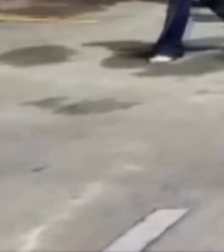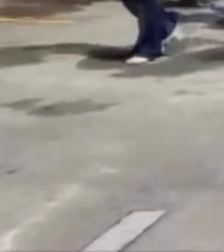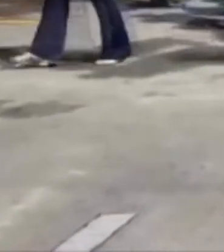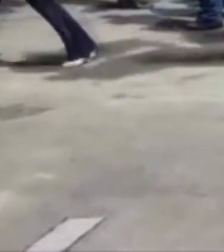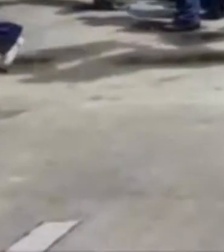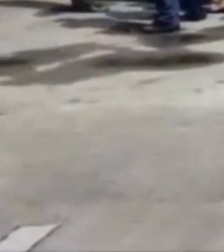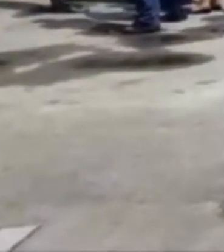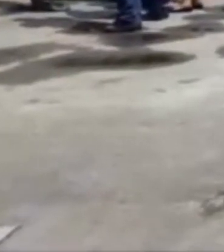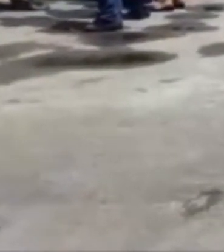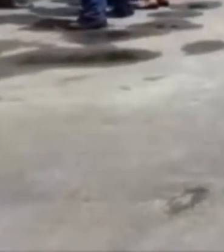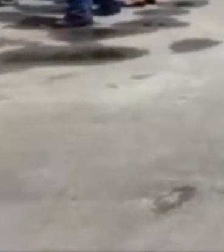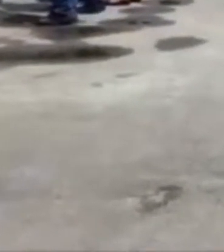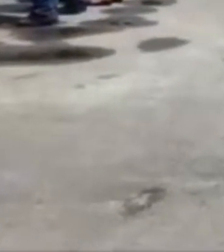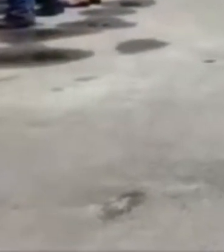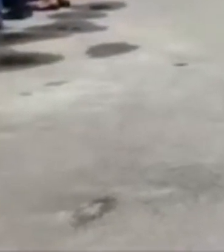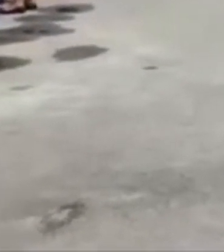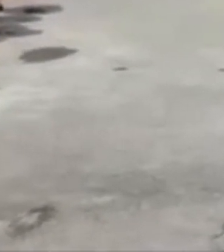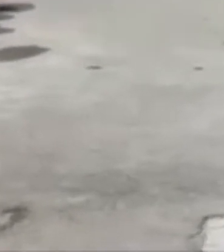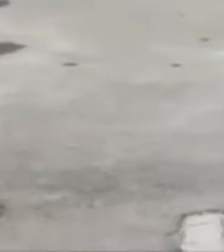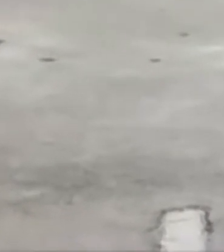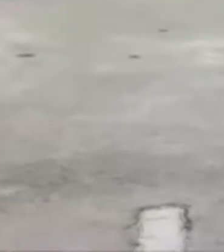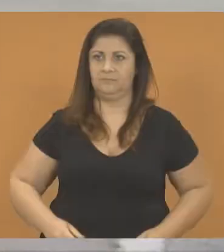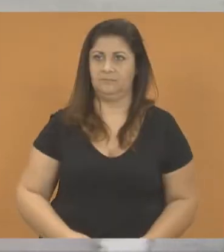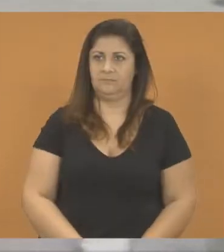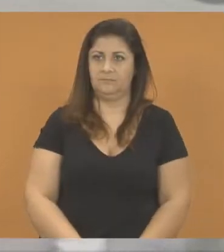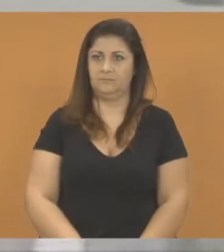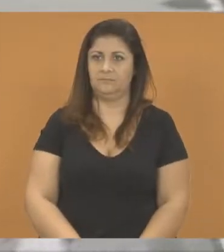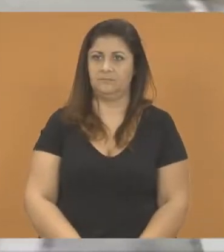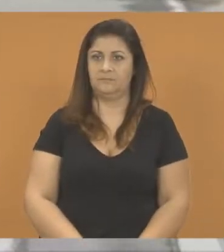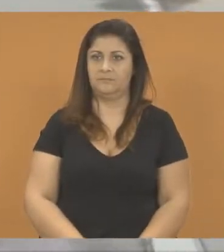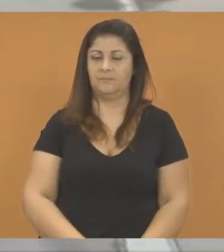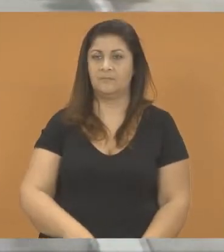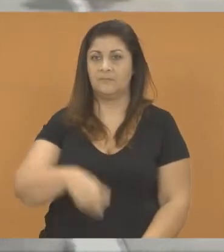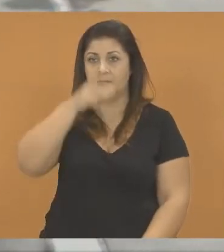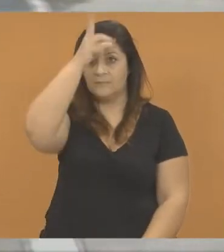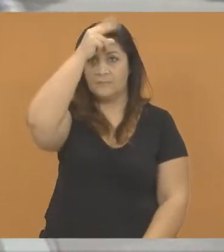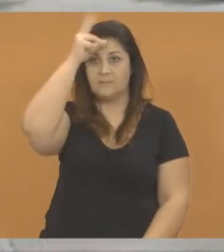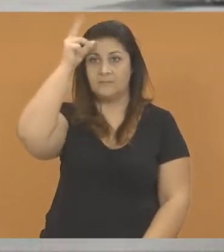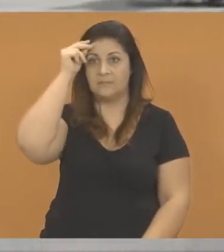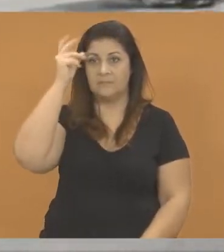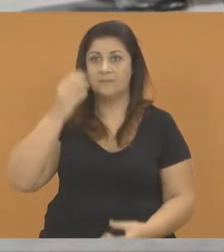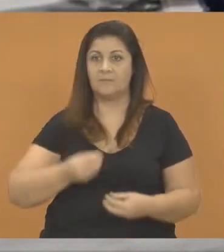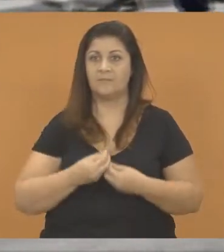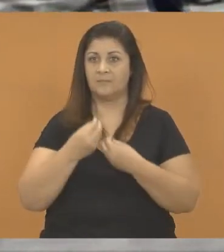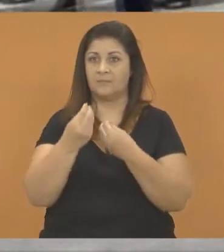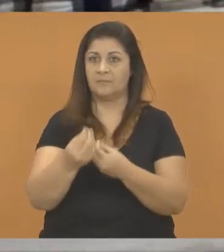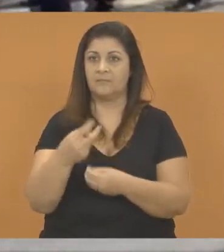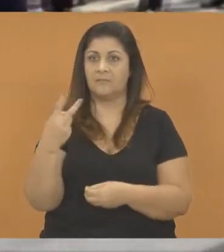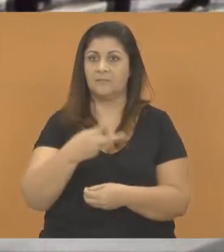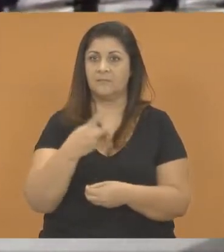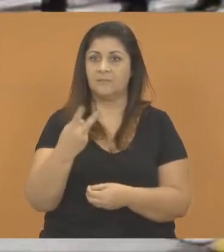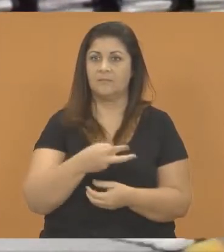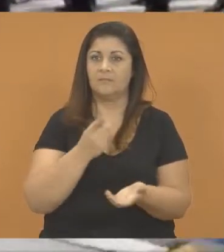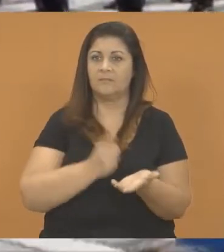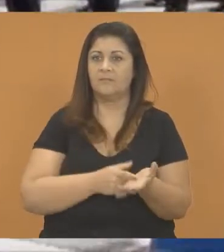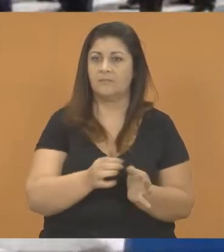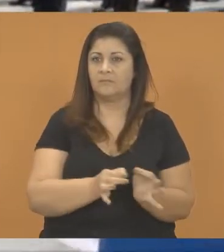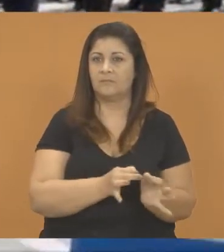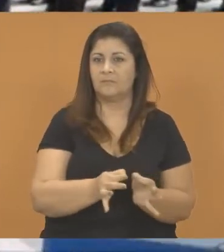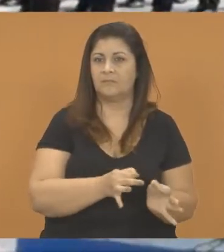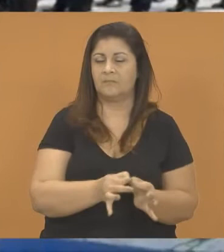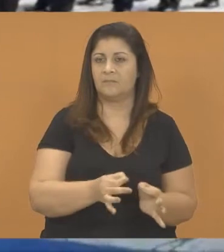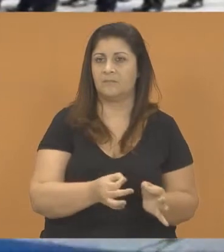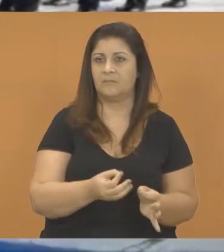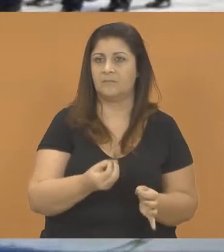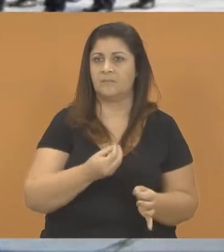bom durante a comemoração prefeito isaías santana entregou dois projetos de lei voltados para a vida funcional